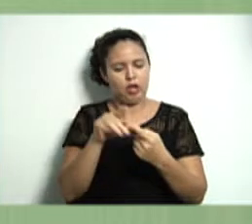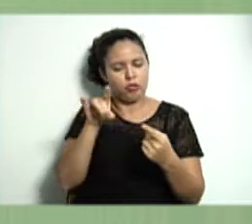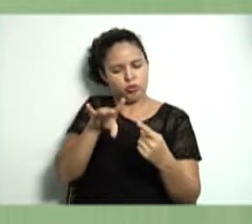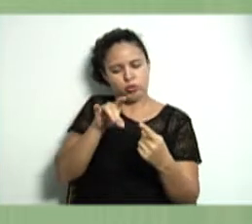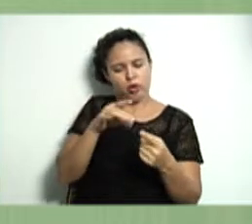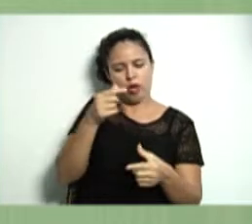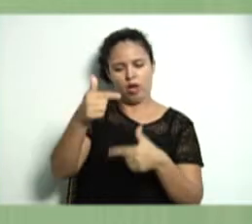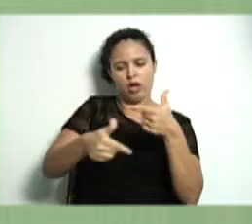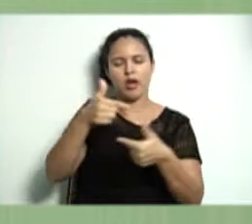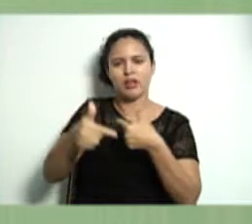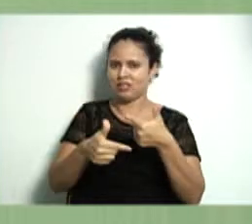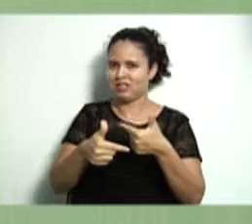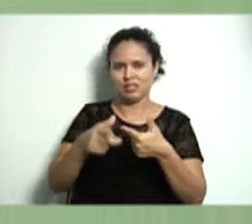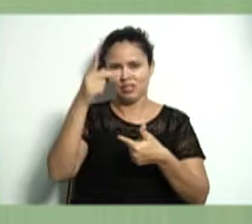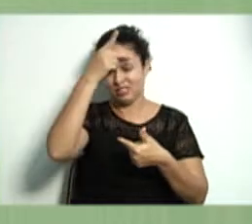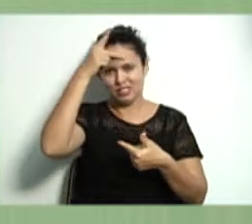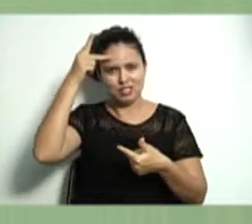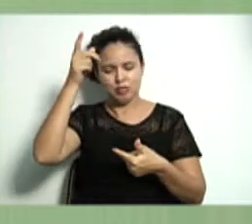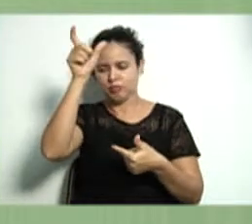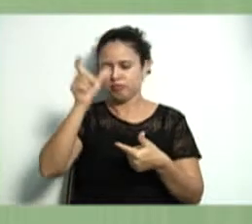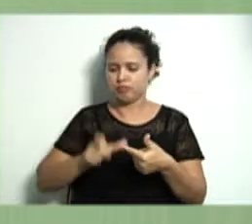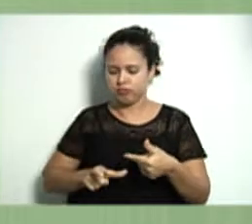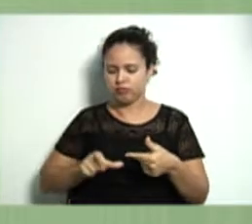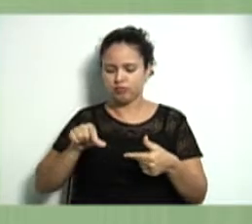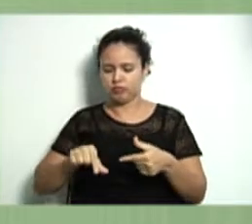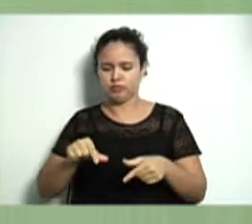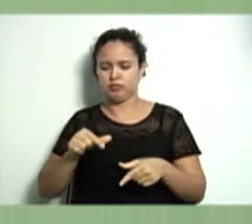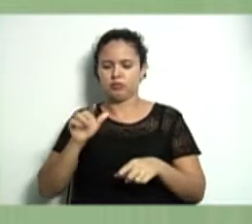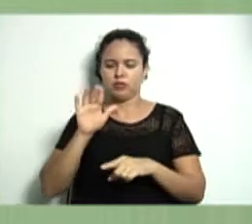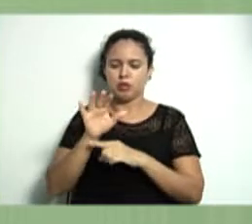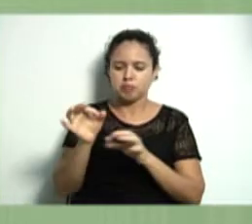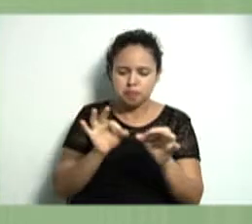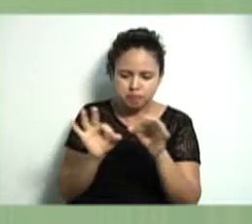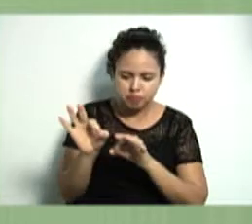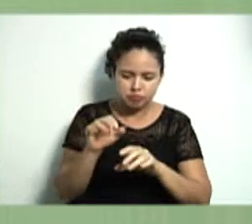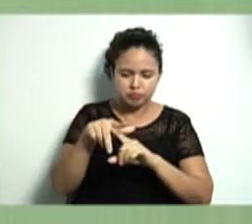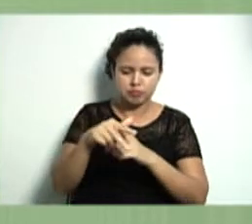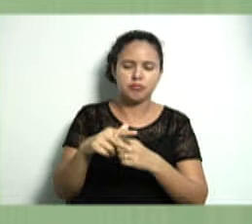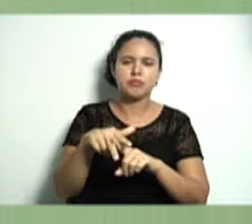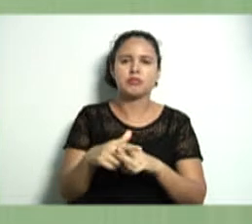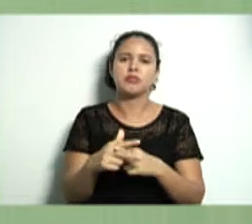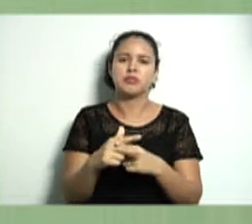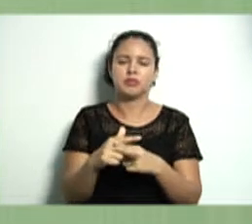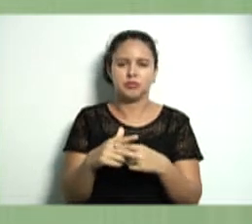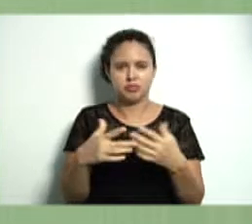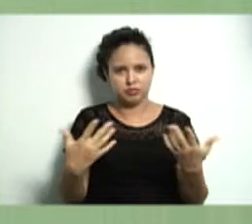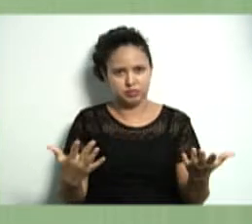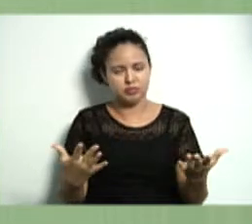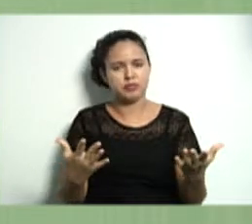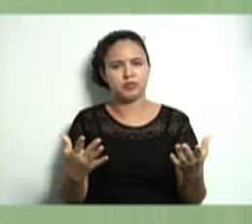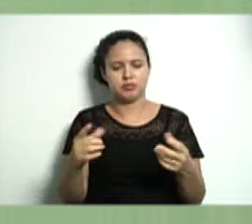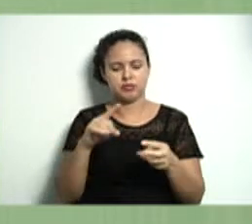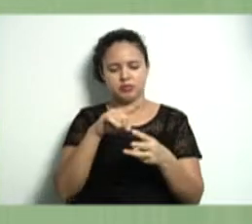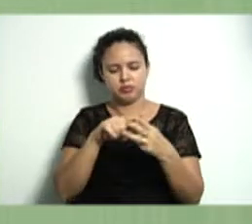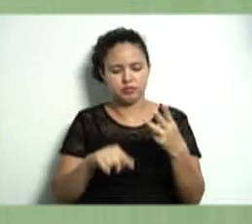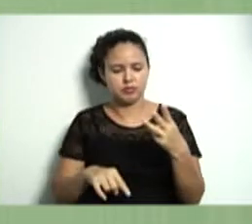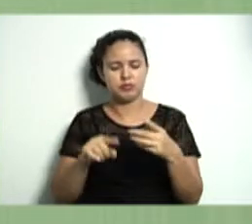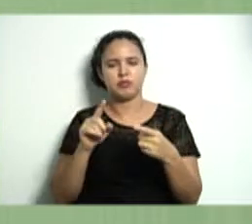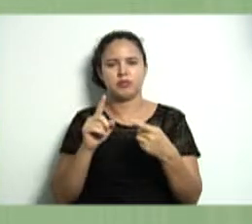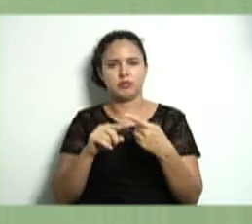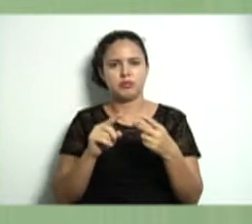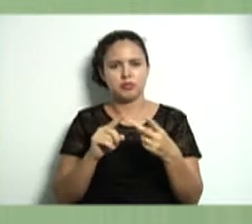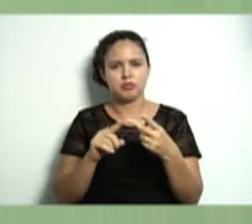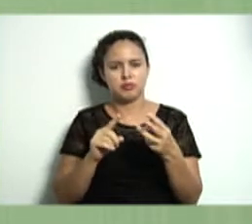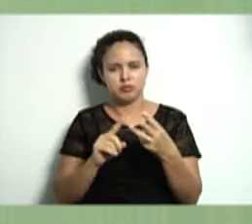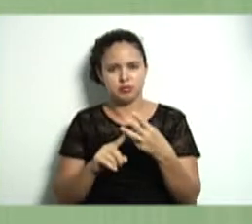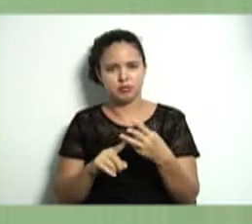o modo de produção capitalista organiza o trabalho de tal forma que Olha aí, 3 coisas. Sejam produzidos bens